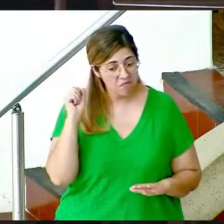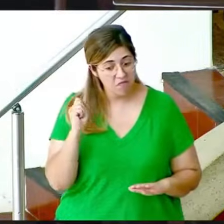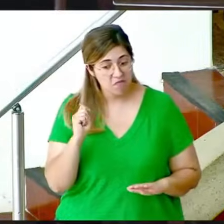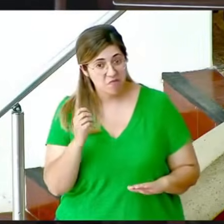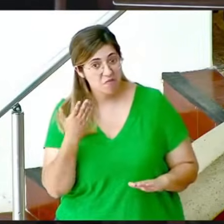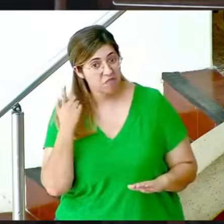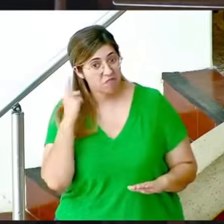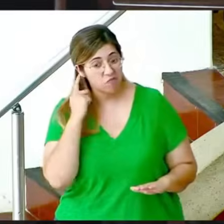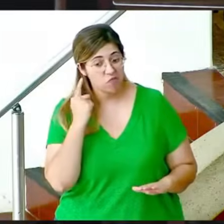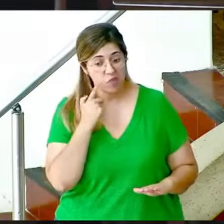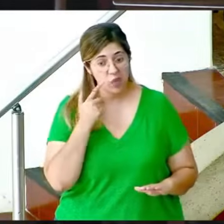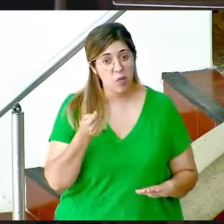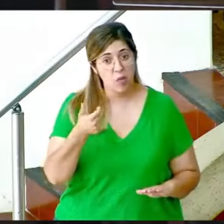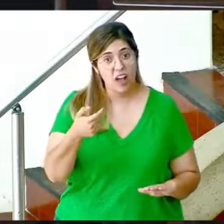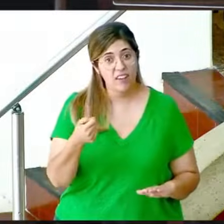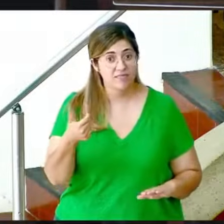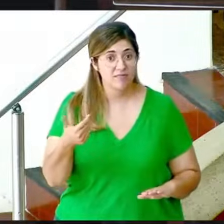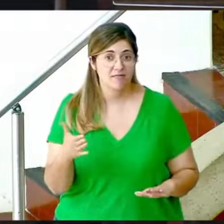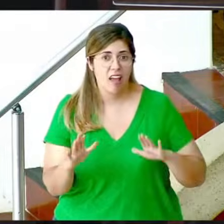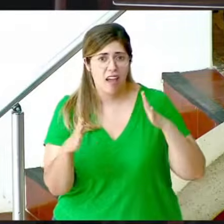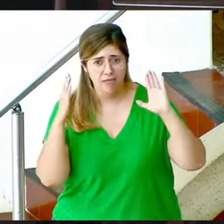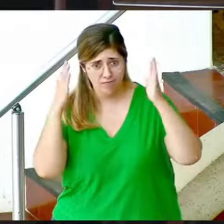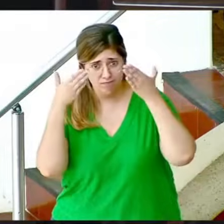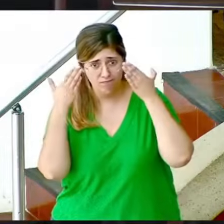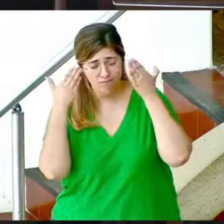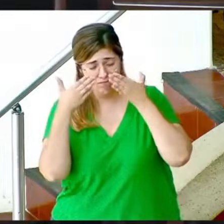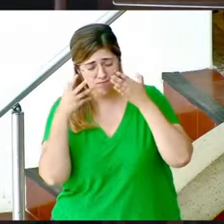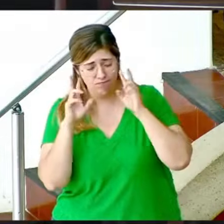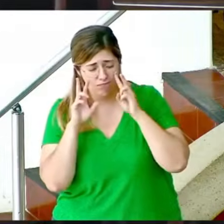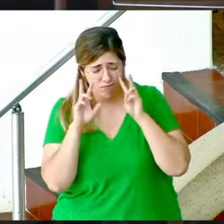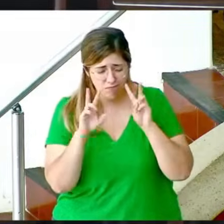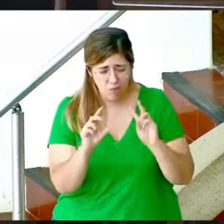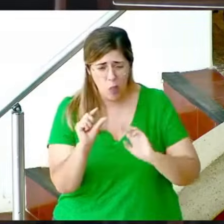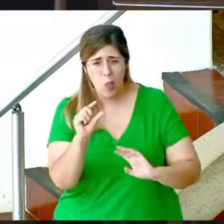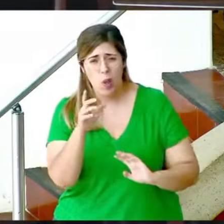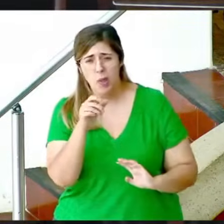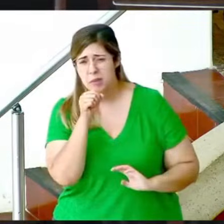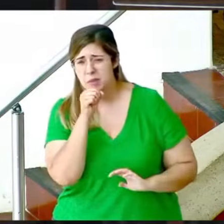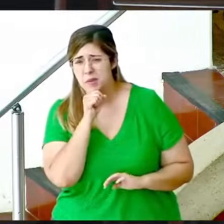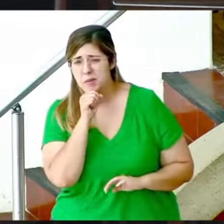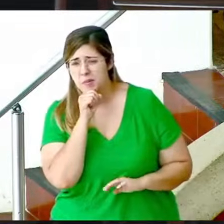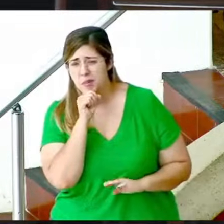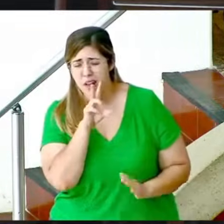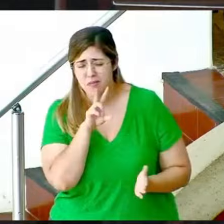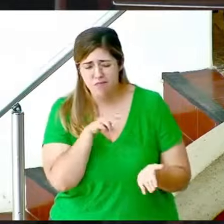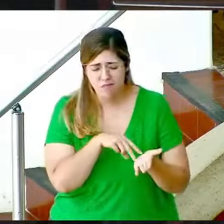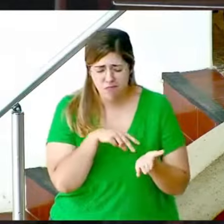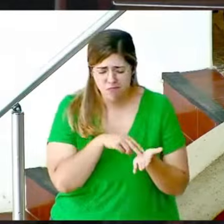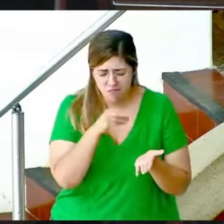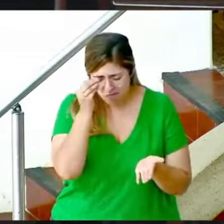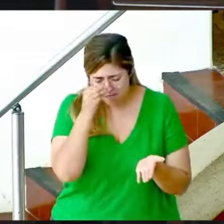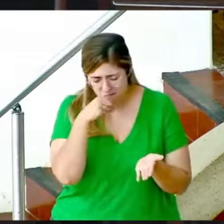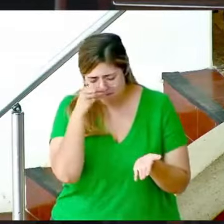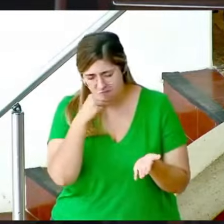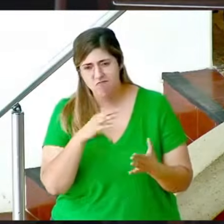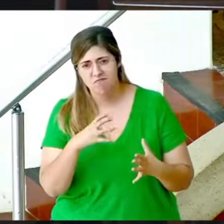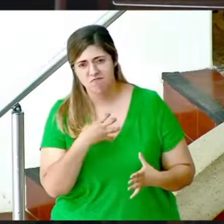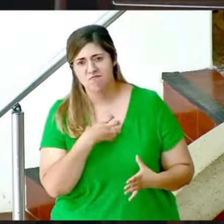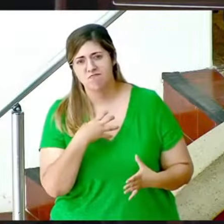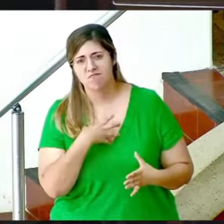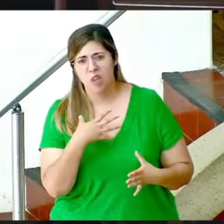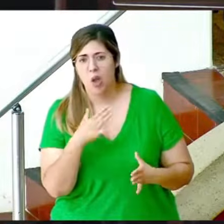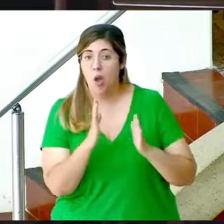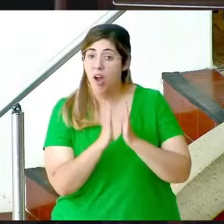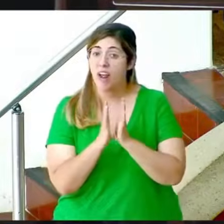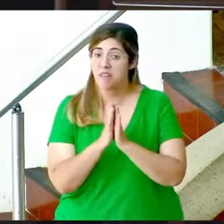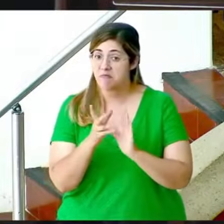a dificuldade da visão, a fraqueza dos ossos, de tudo. Tenho orado para ficar velho. E você pode